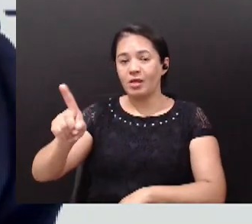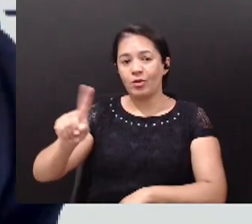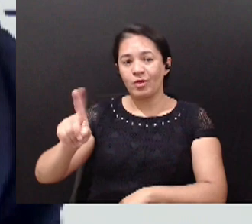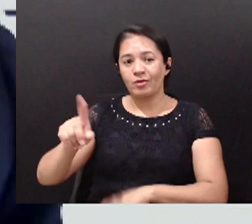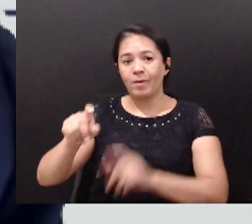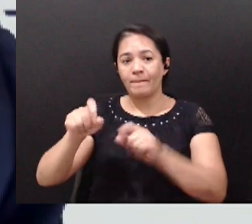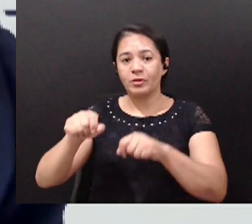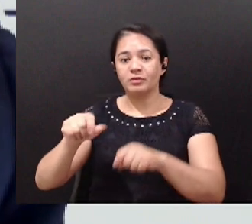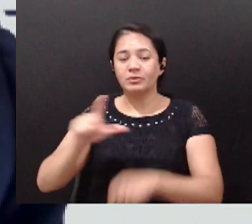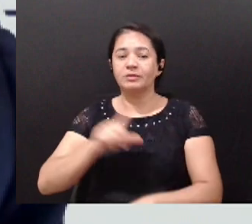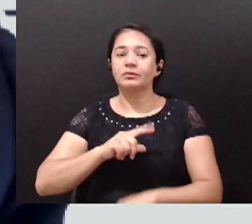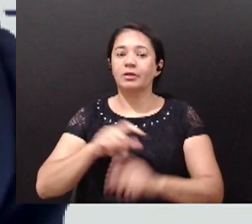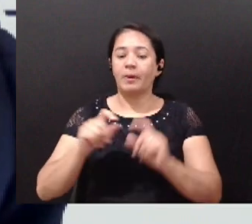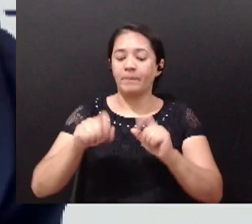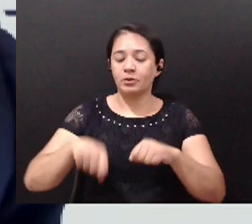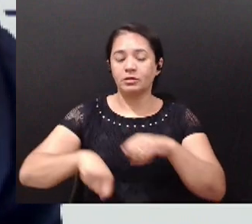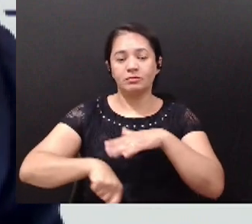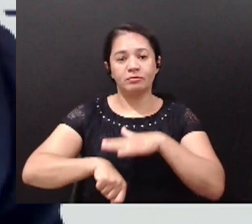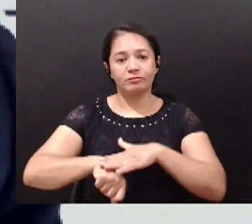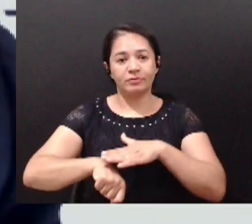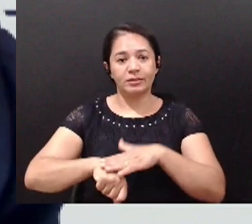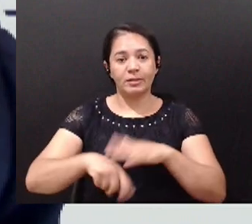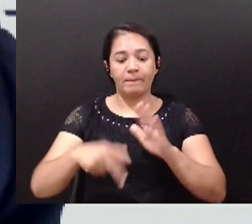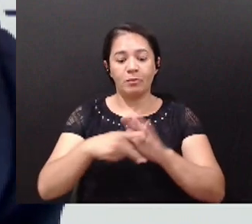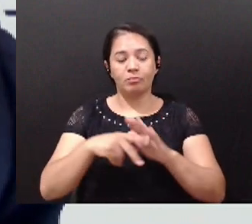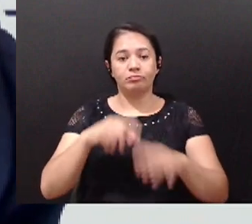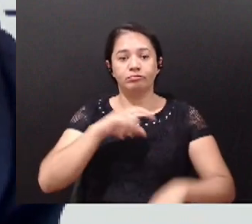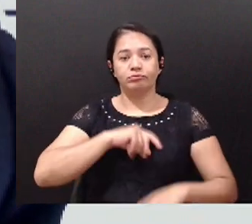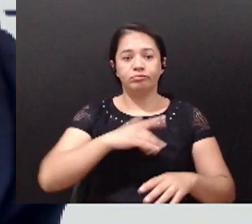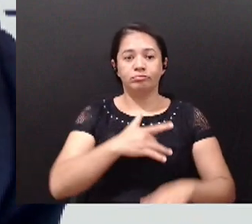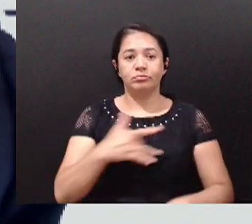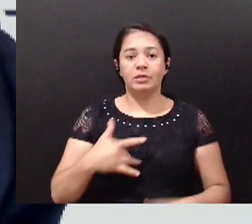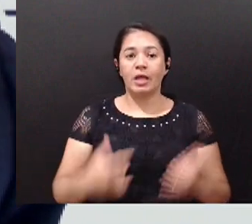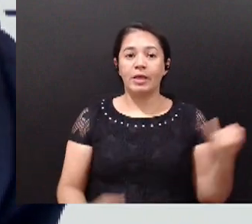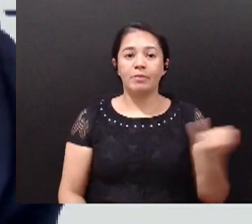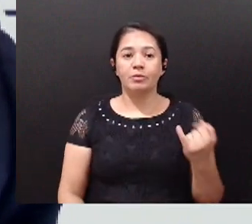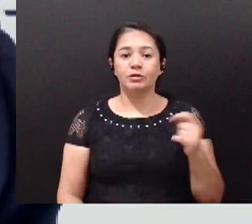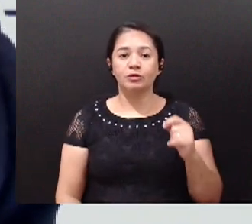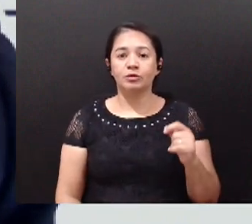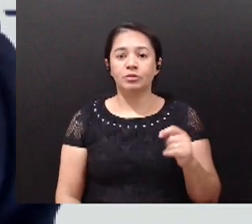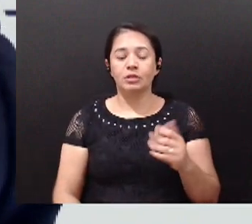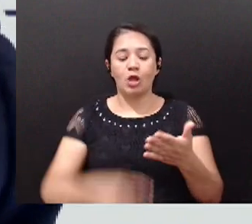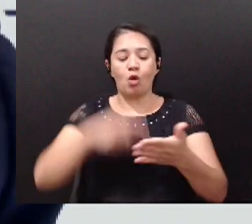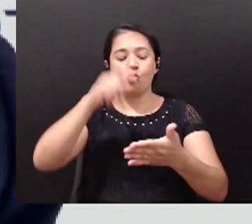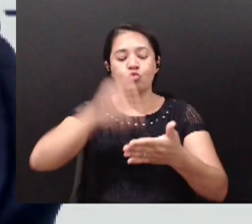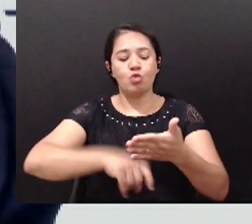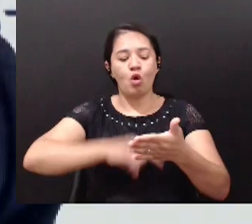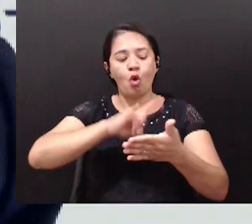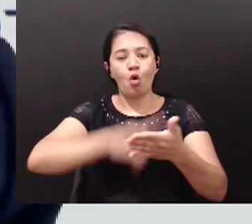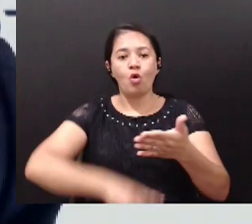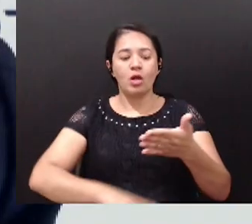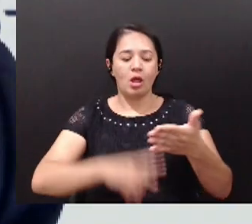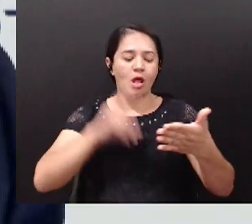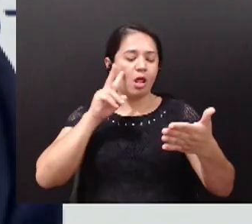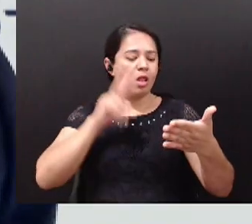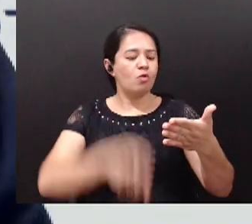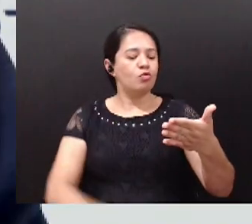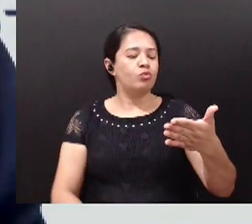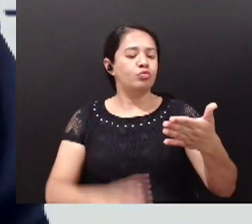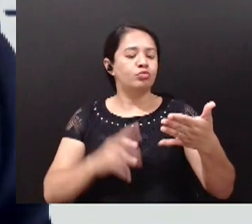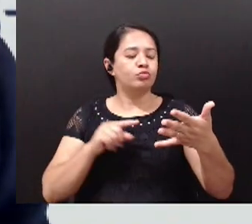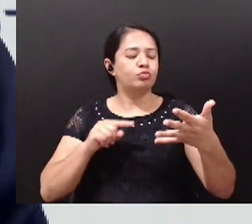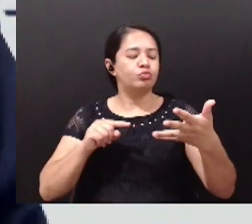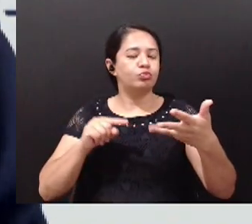fazer. É muito importante observar o contrato, no ato da assinatura, todas as cláusulas. Por